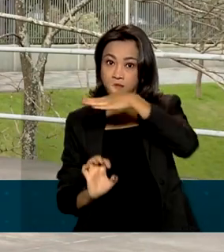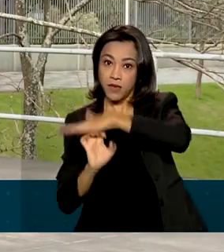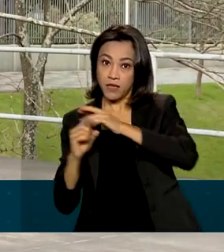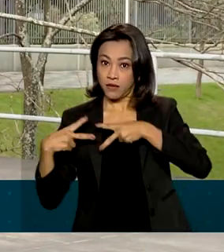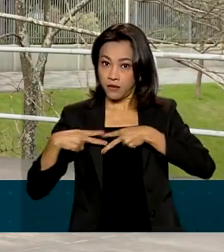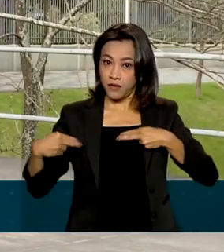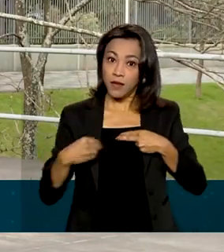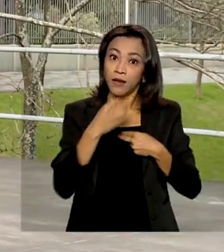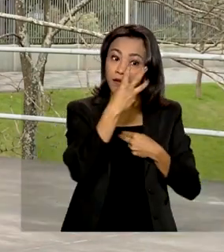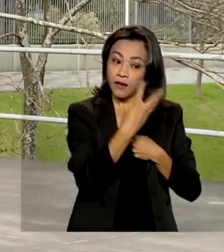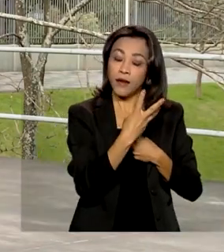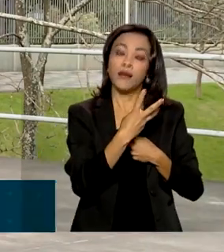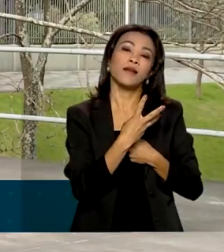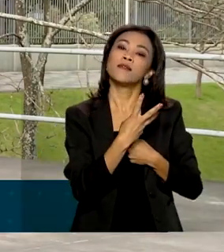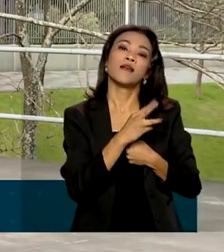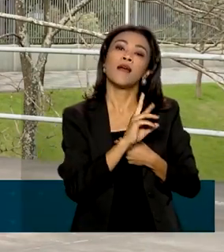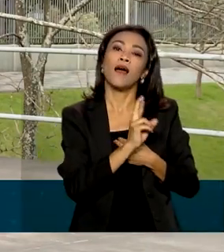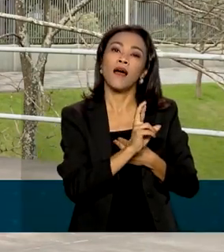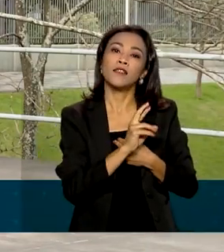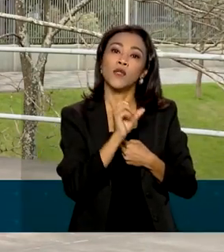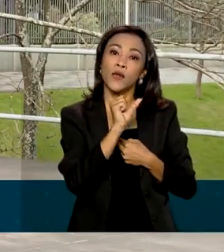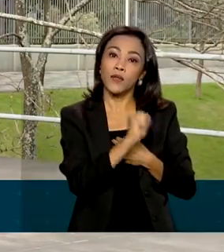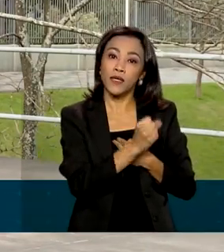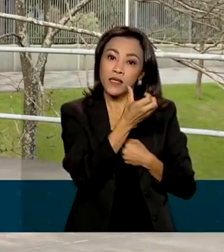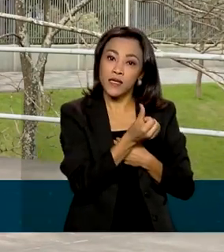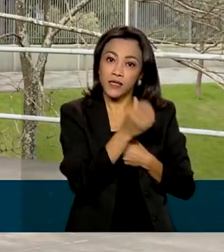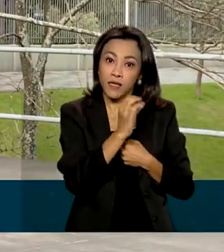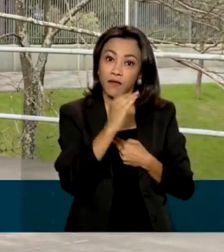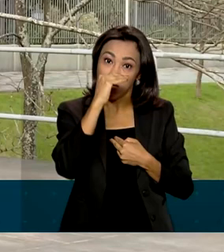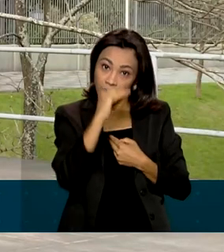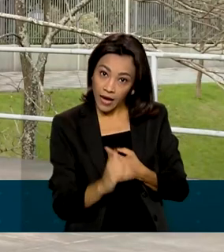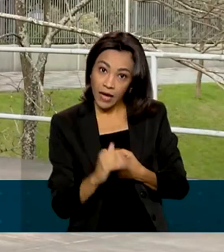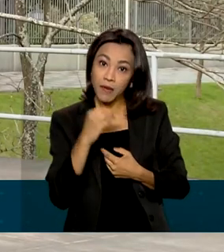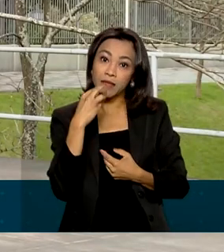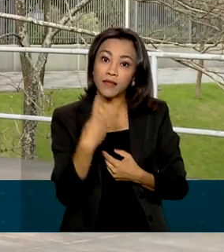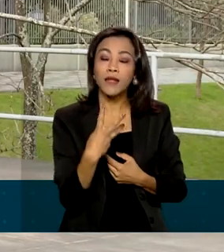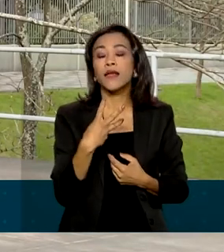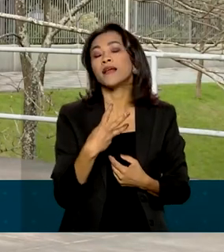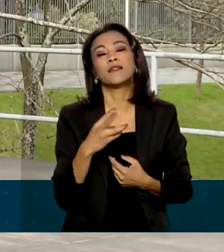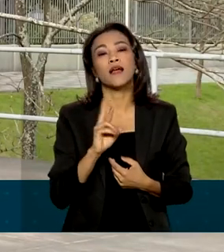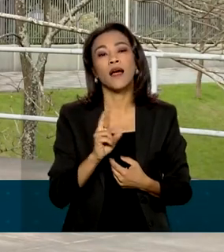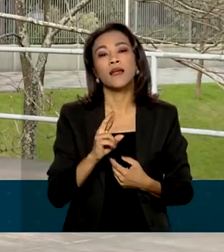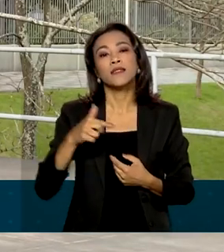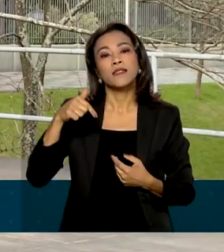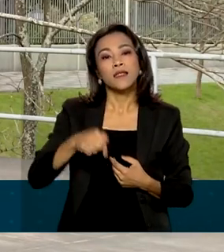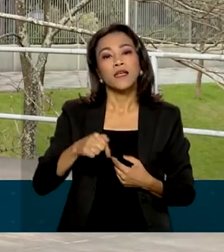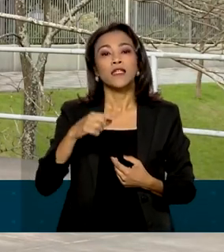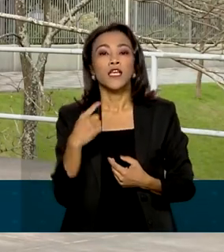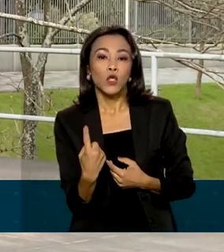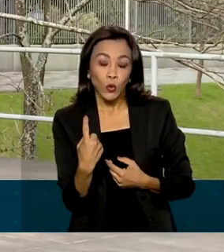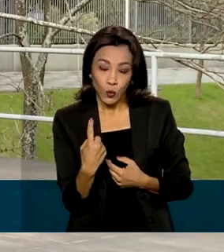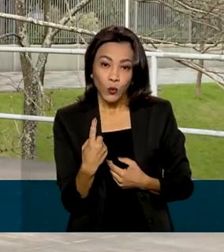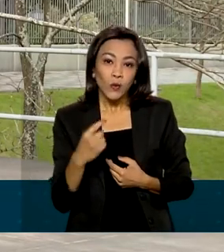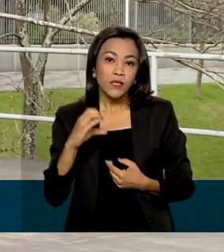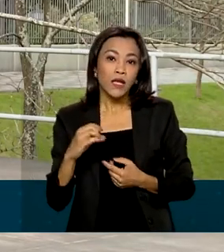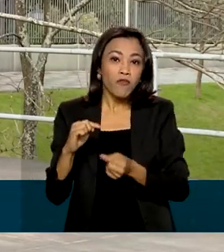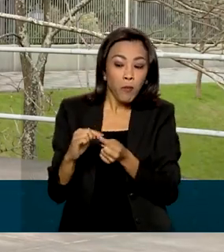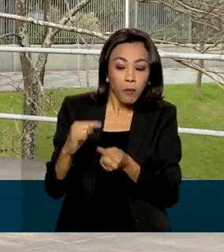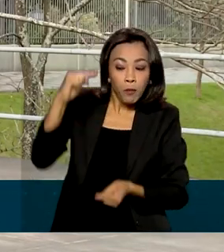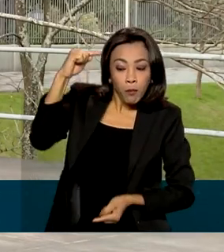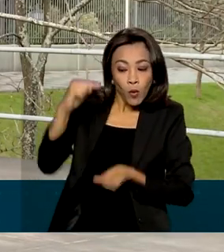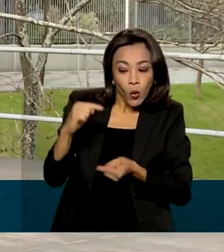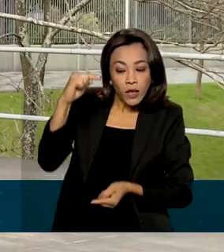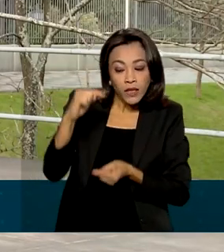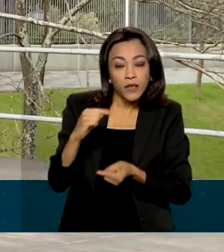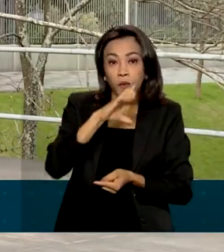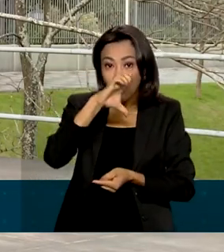R$,86 por litro para R$,71 por litro. Uma redução de R$ 0,15